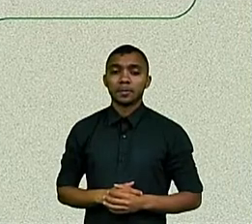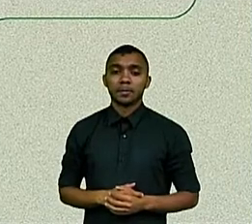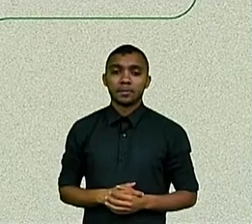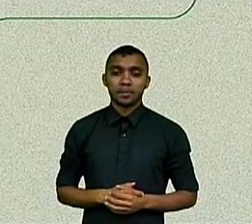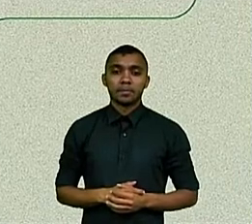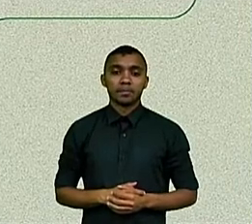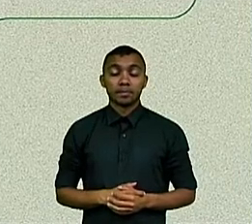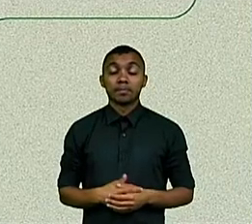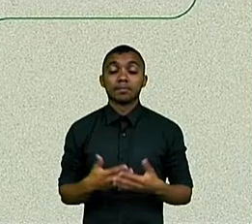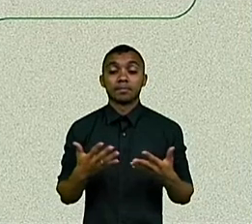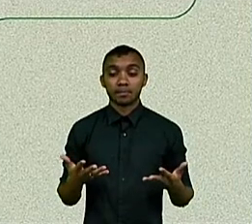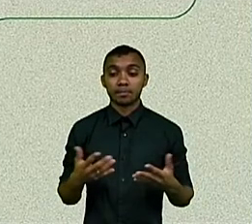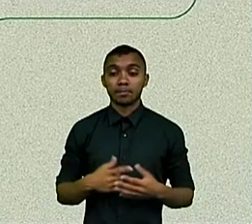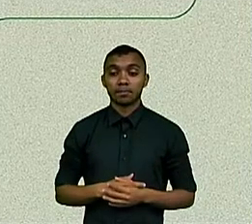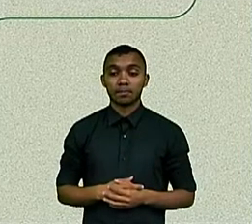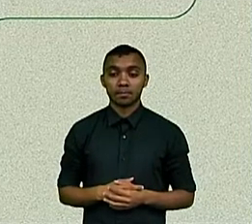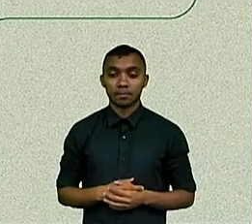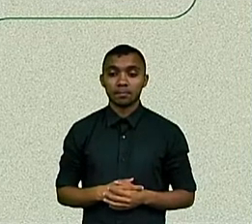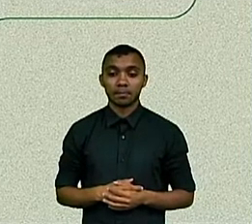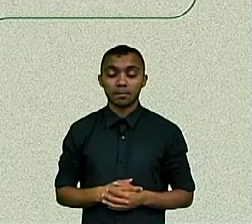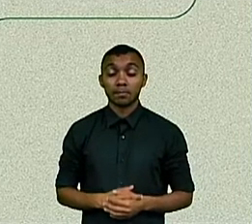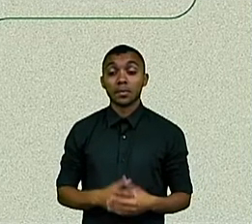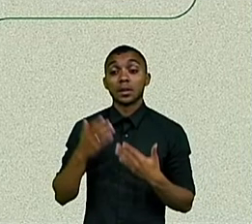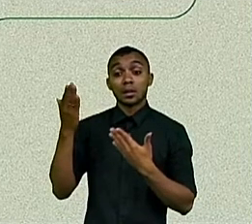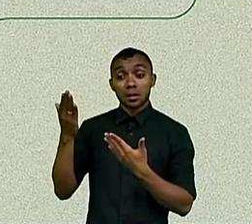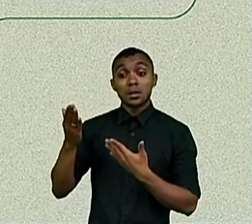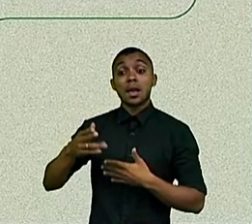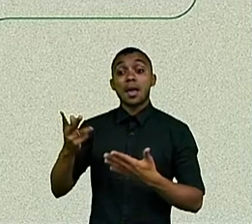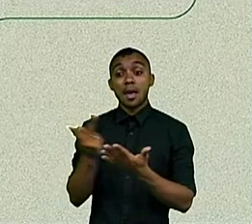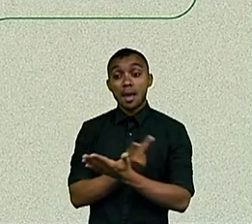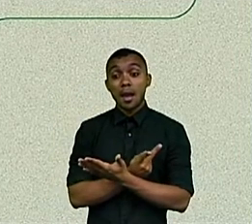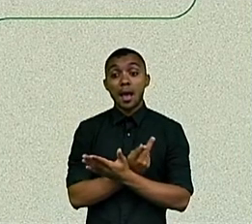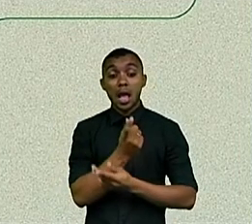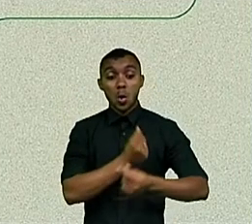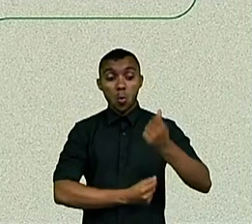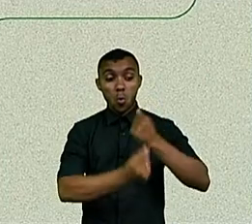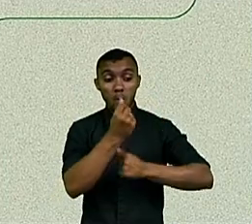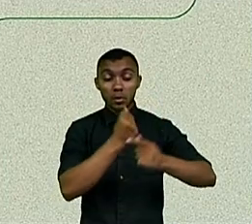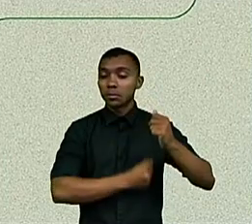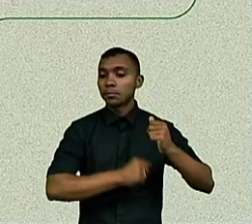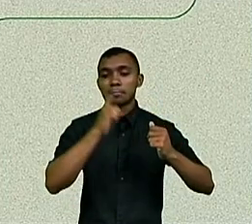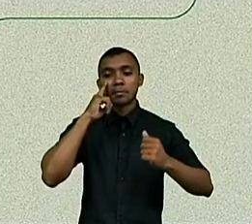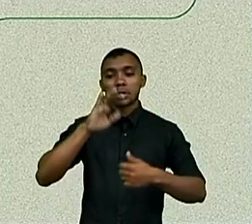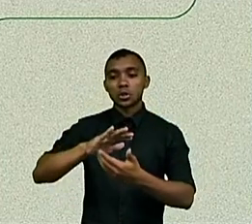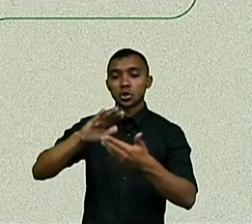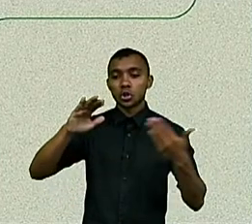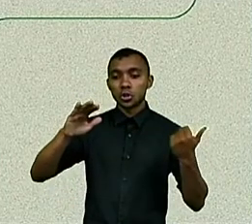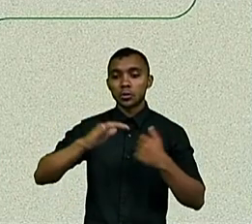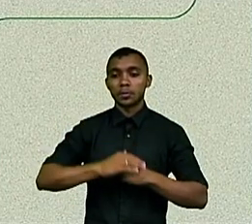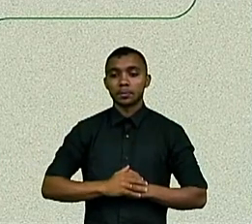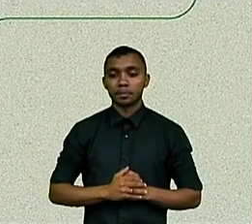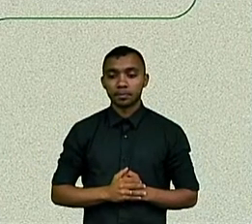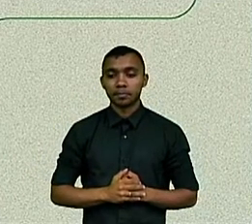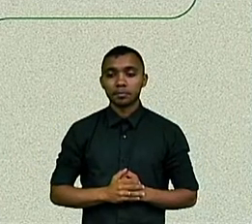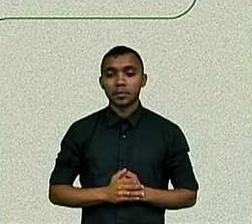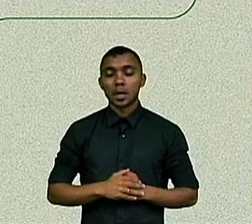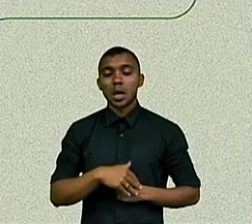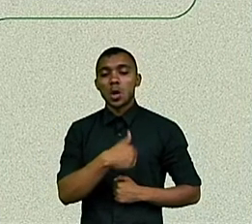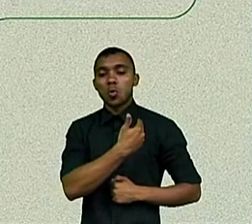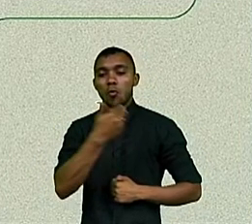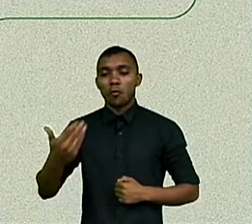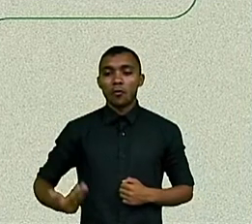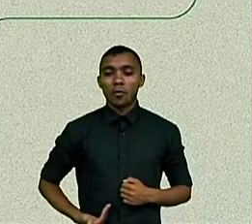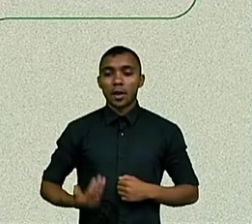então aqui já está errado a economia mercantilista pode tirar a centralização do estado e o crescimento